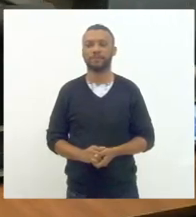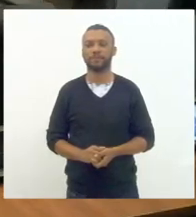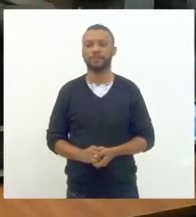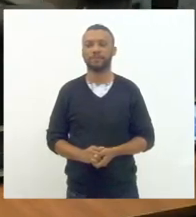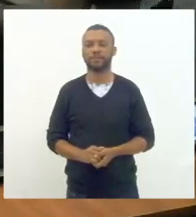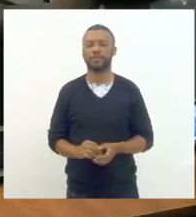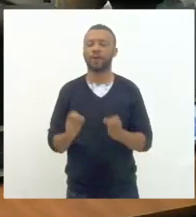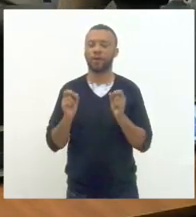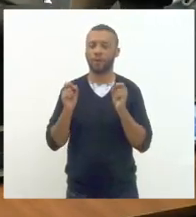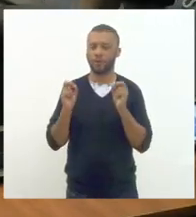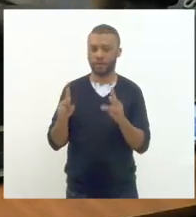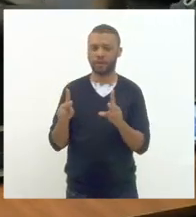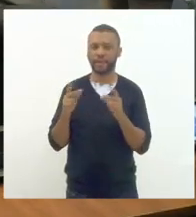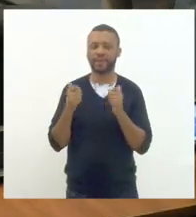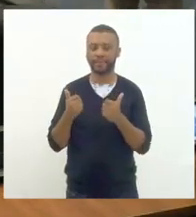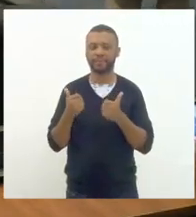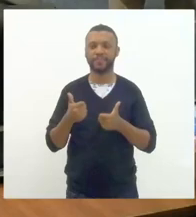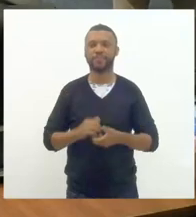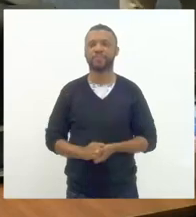Ok.